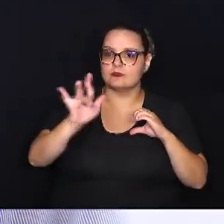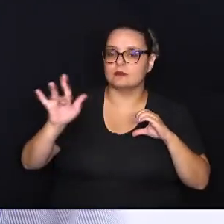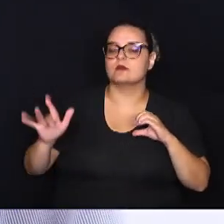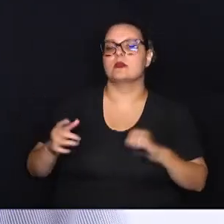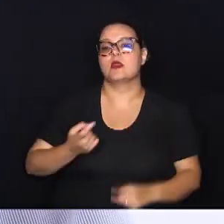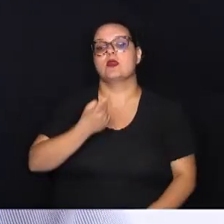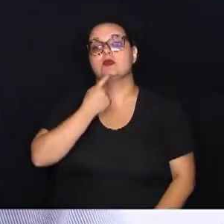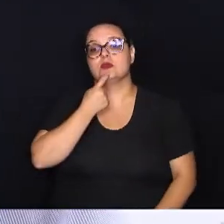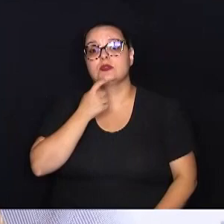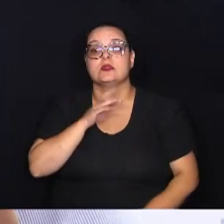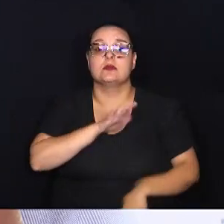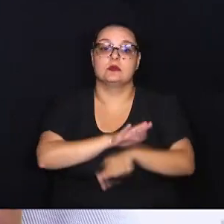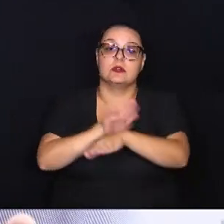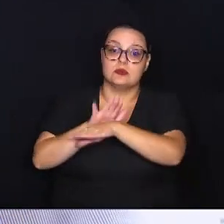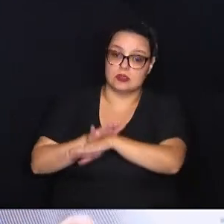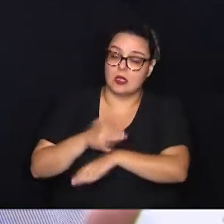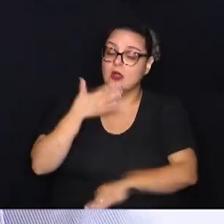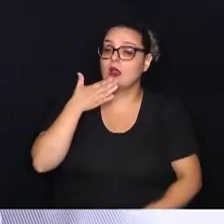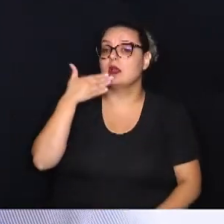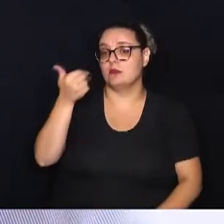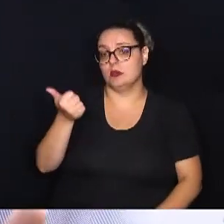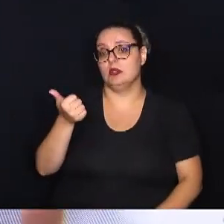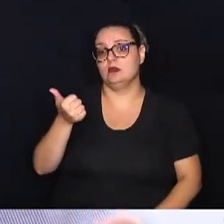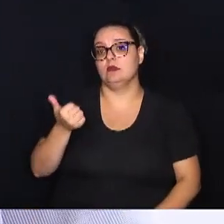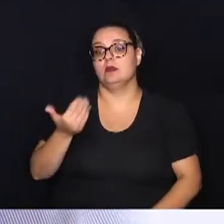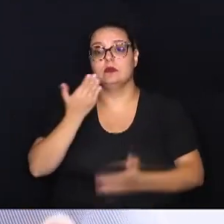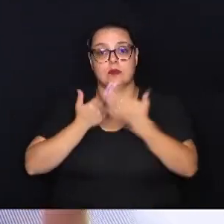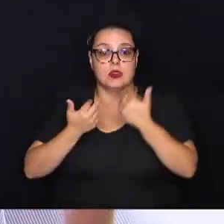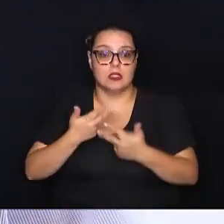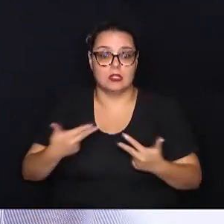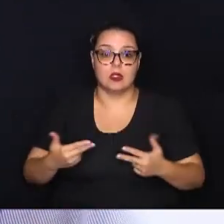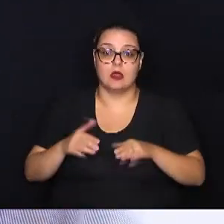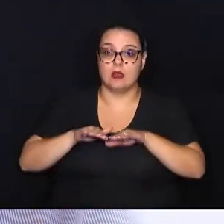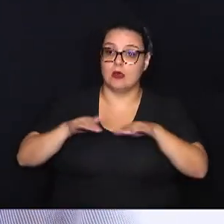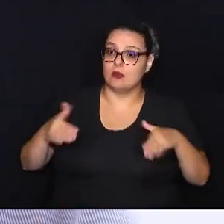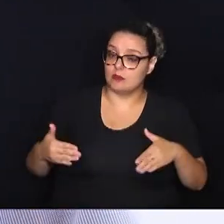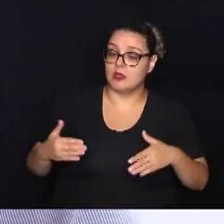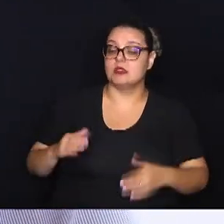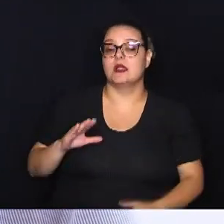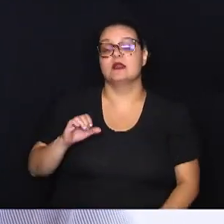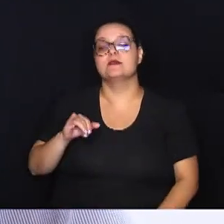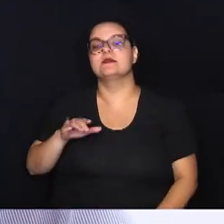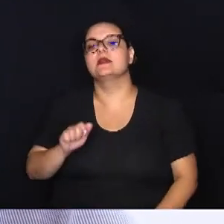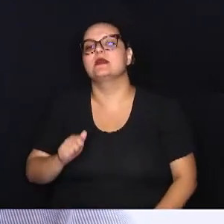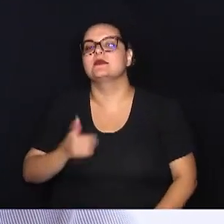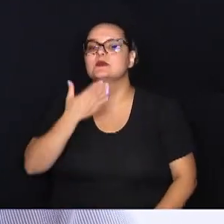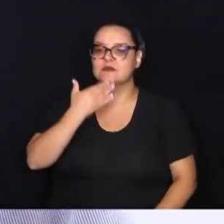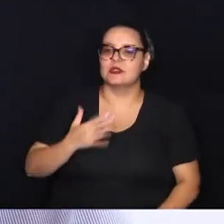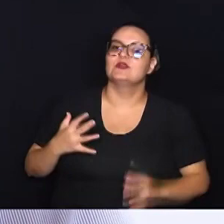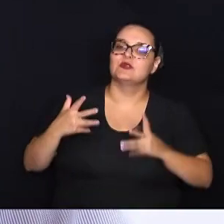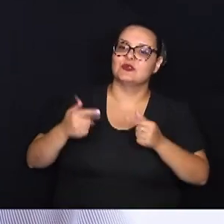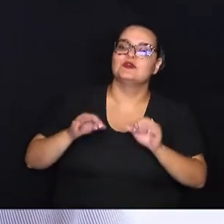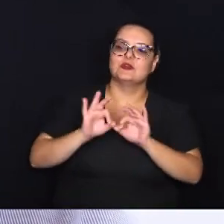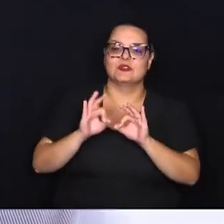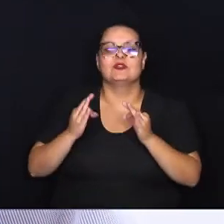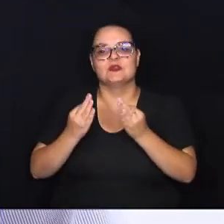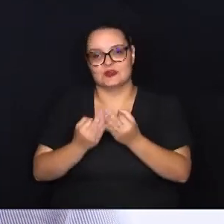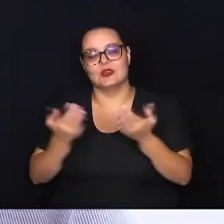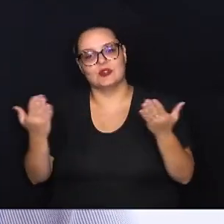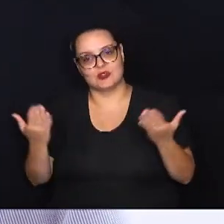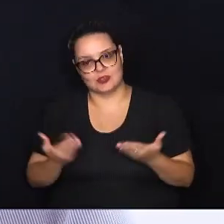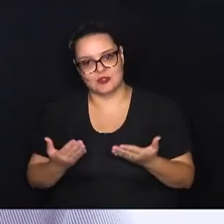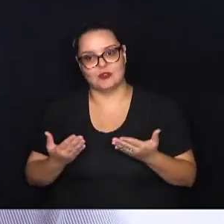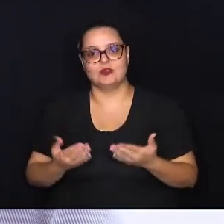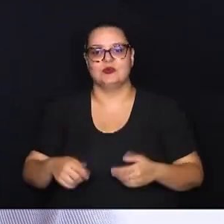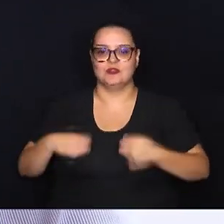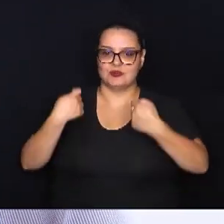nós vamos ajudar a melhorar o alimento, a mesa, a ceia do Natal de todas as famílias que hoje